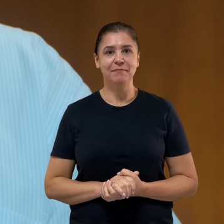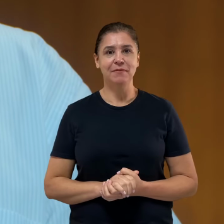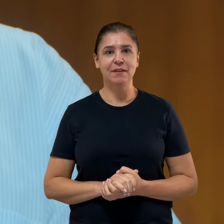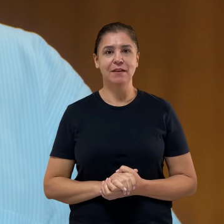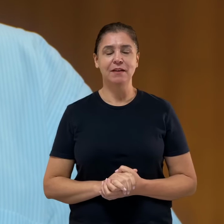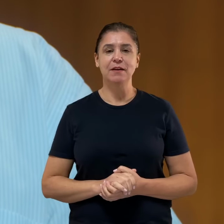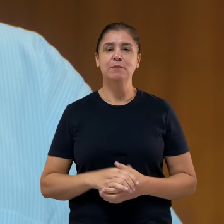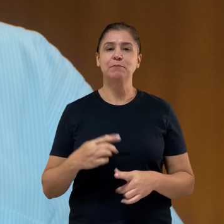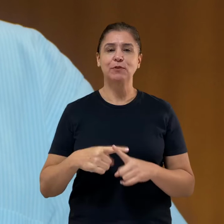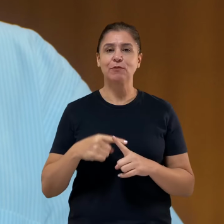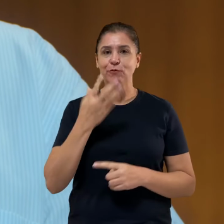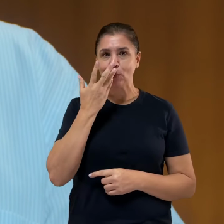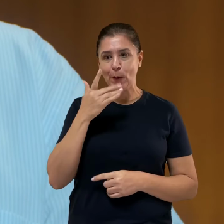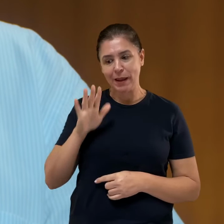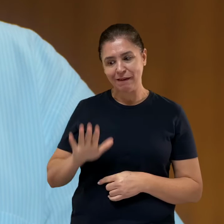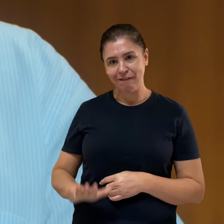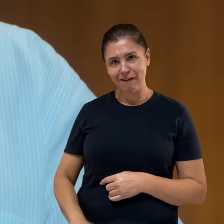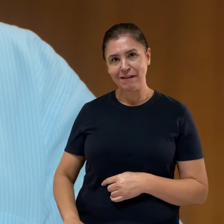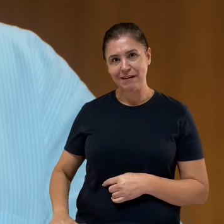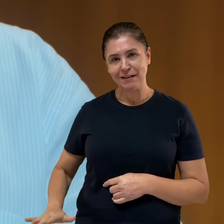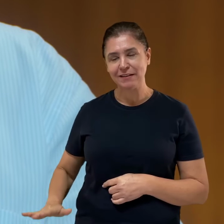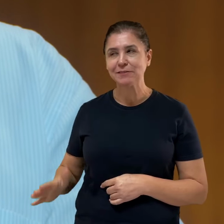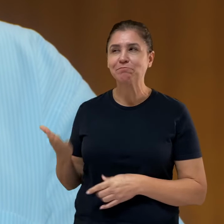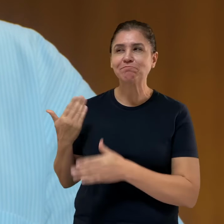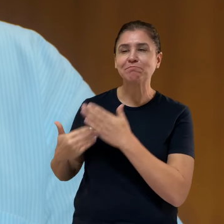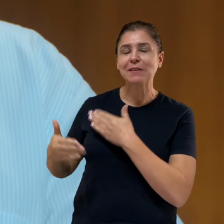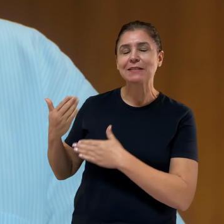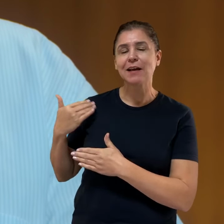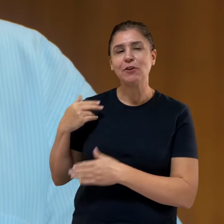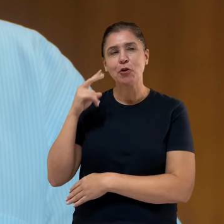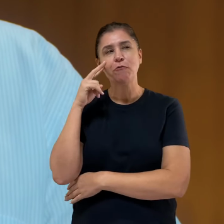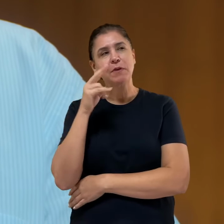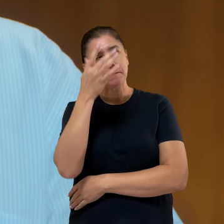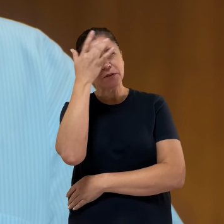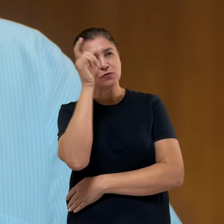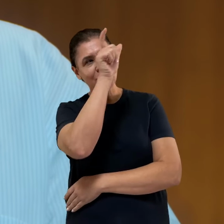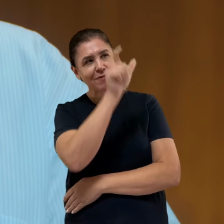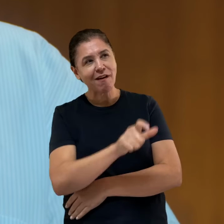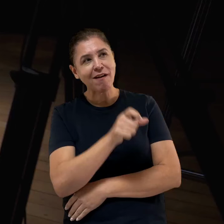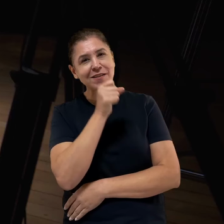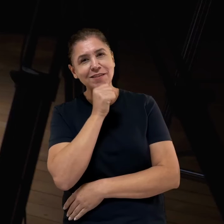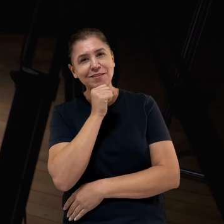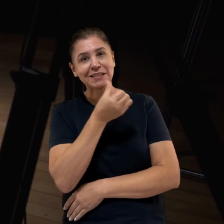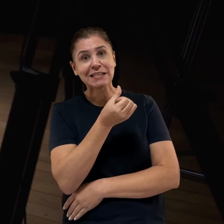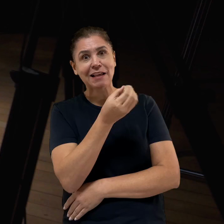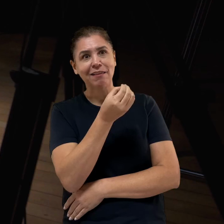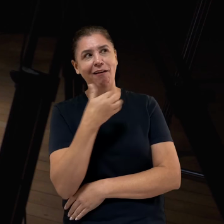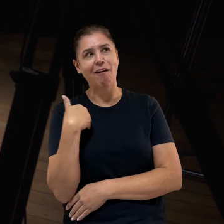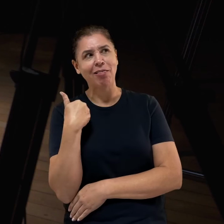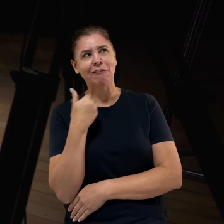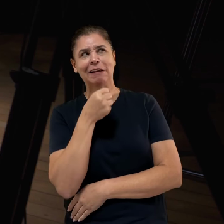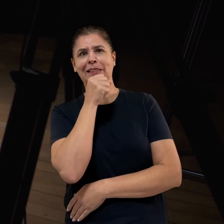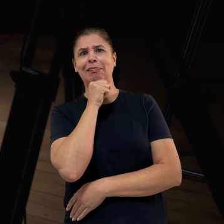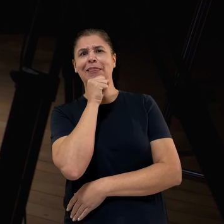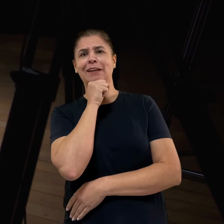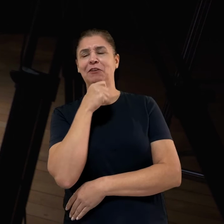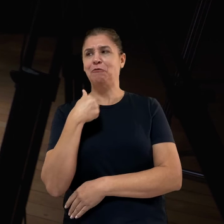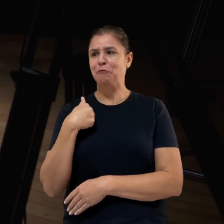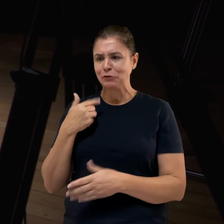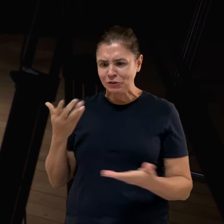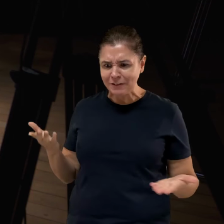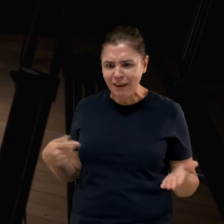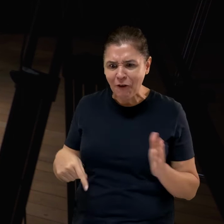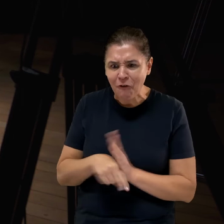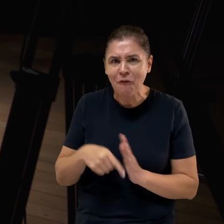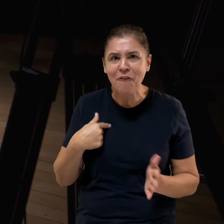pois quando era criança, via 60 anos idoso. Hoje eu me encontro nos 60 anos